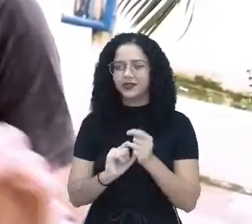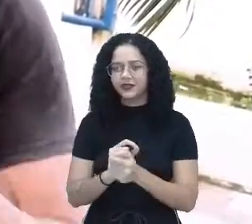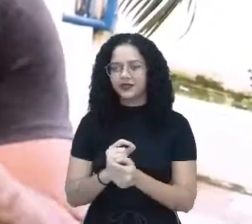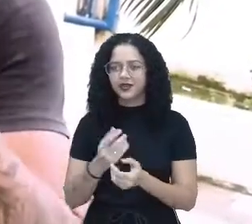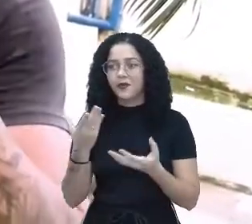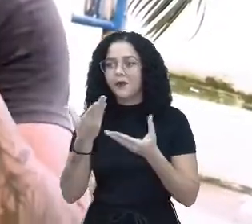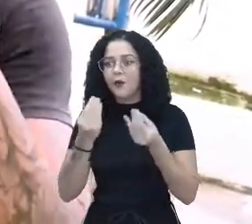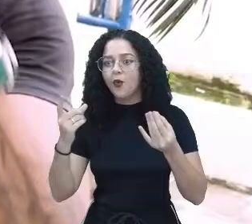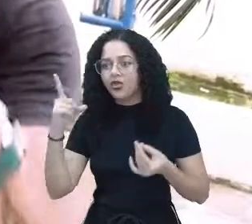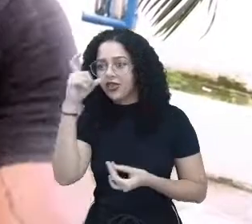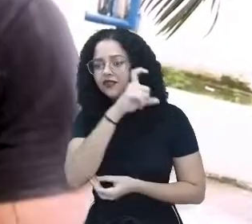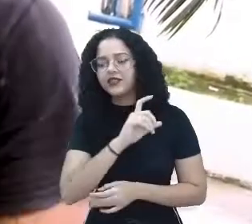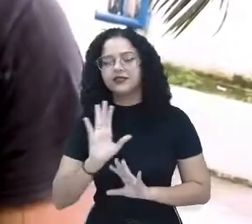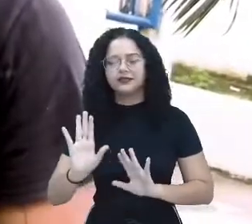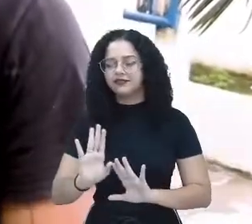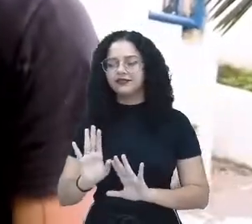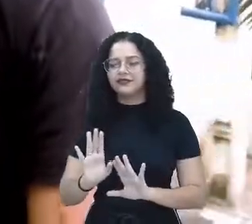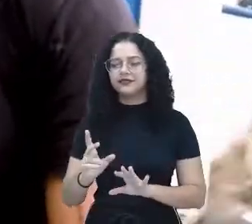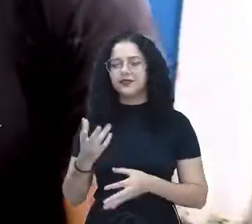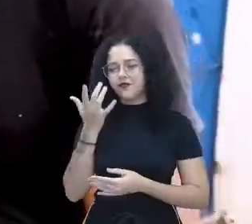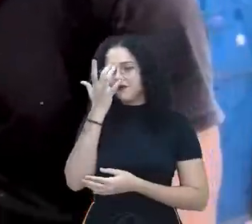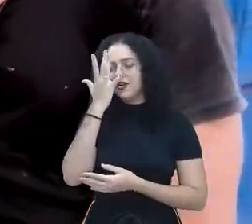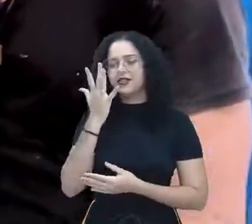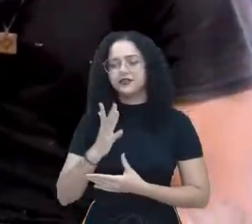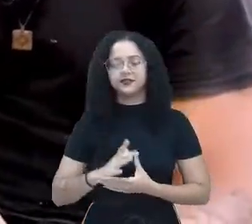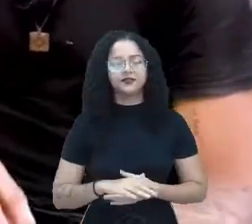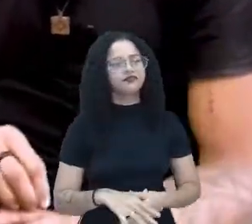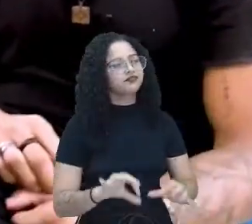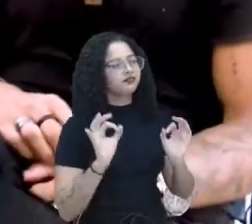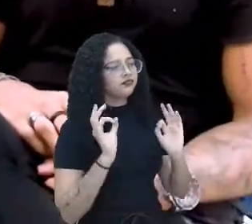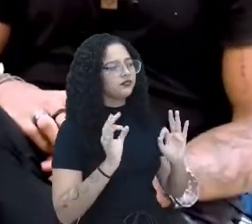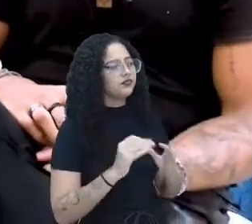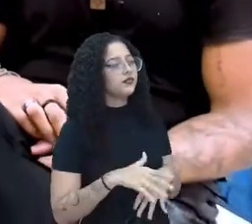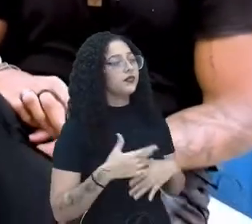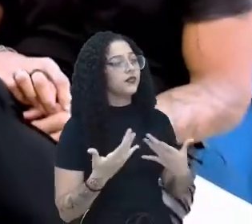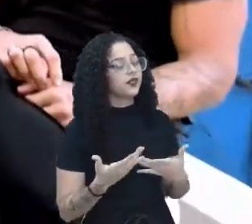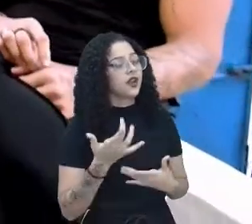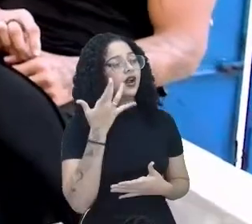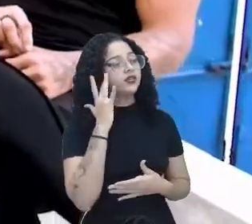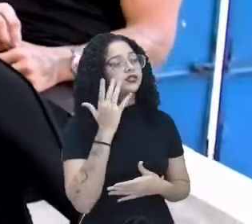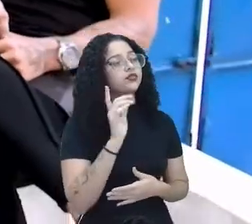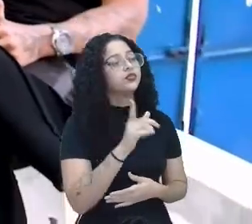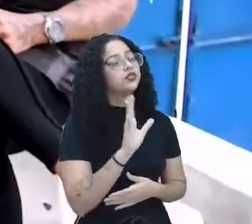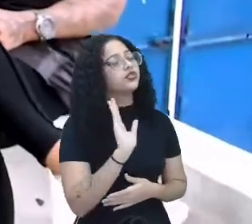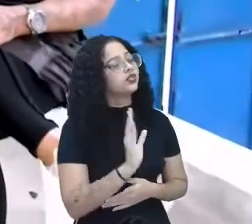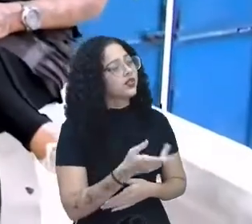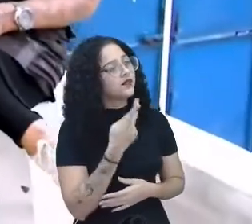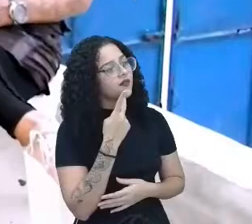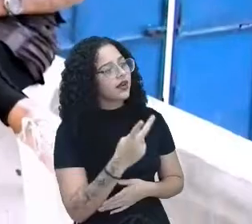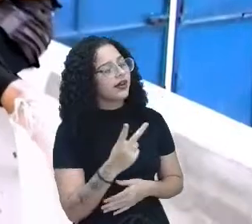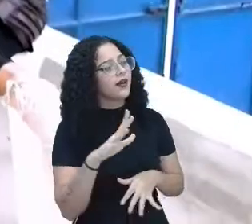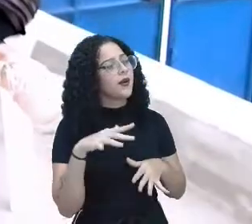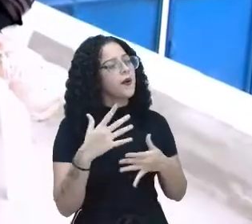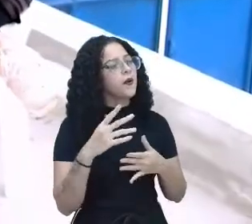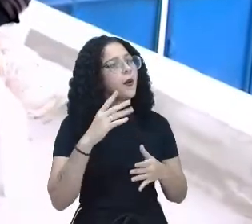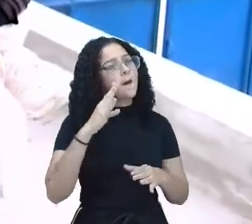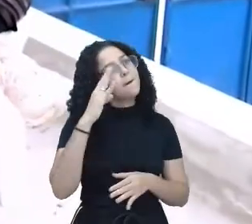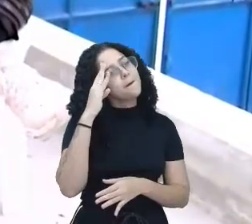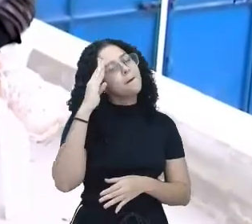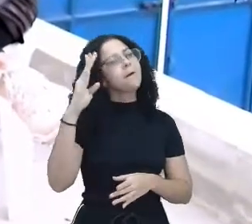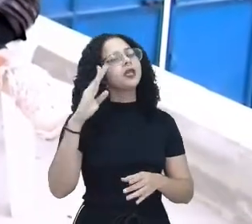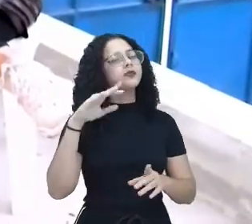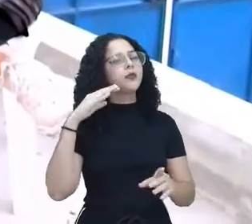muita interpretação. Tá ali. Muito massa. E aí acho que você já falou, né, que qual seria a principal mensagem do